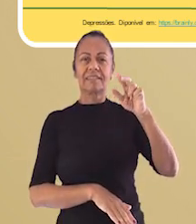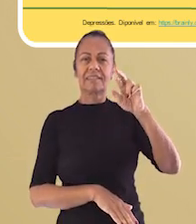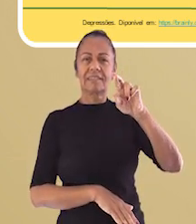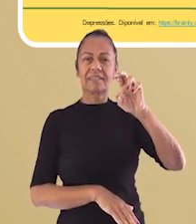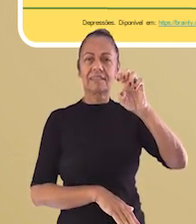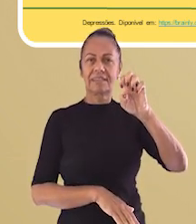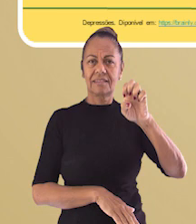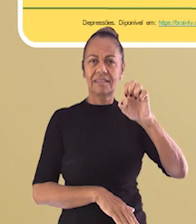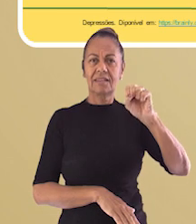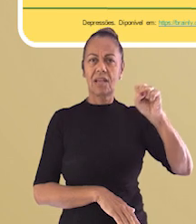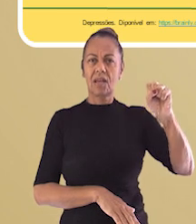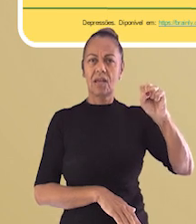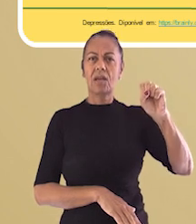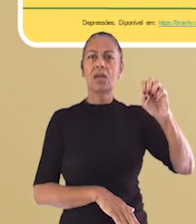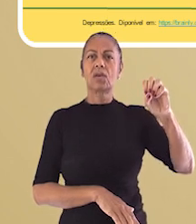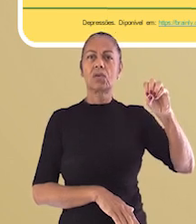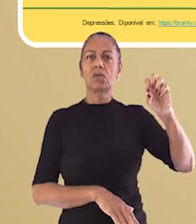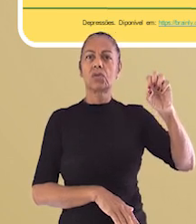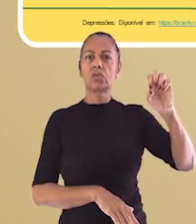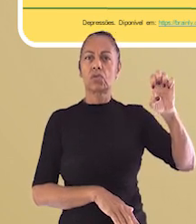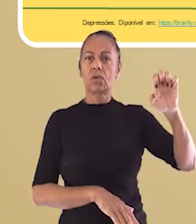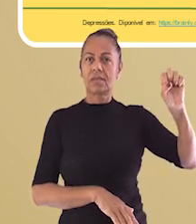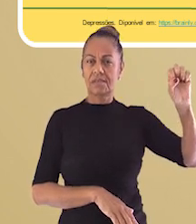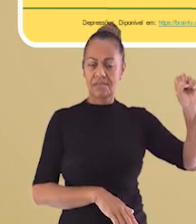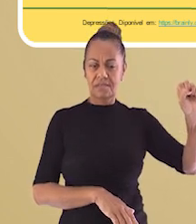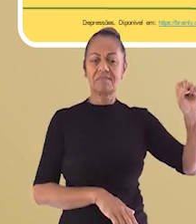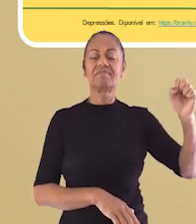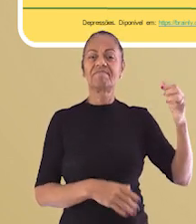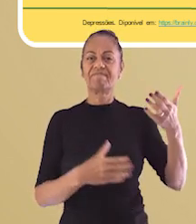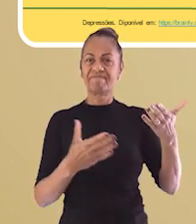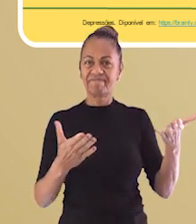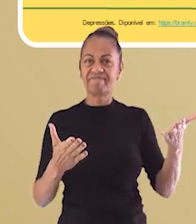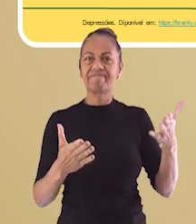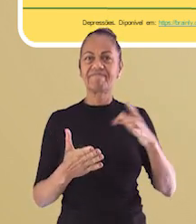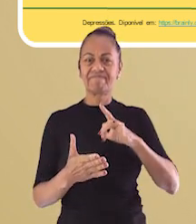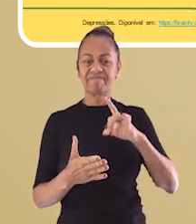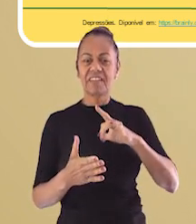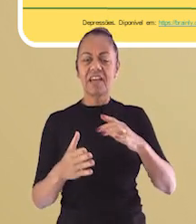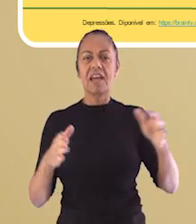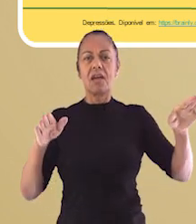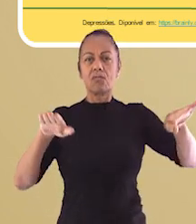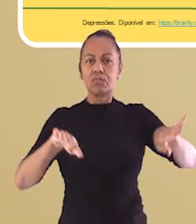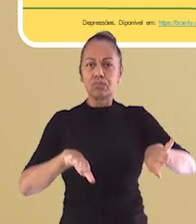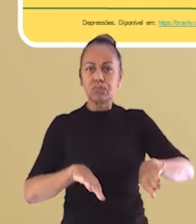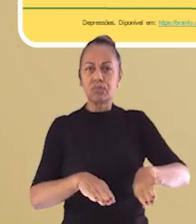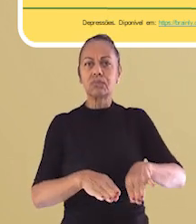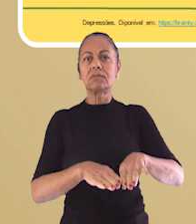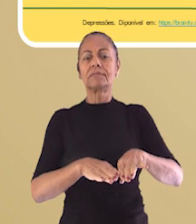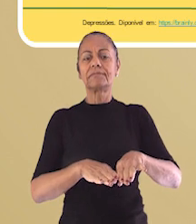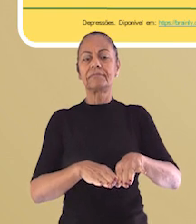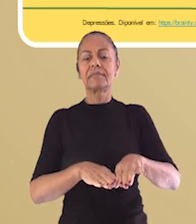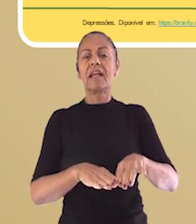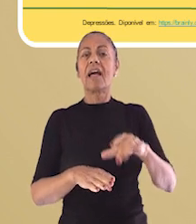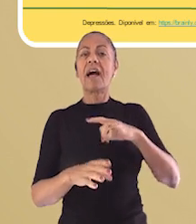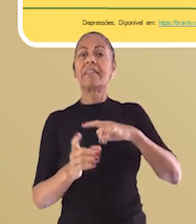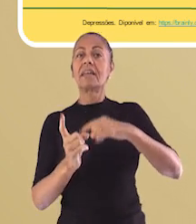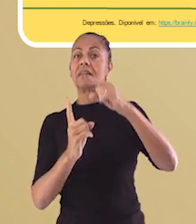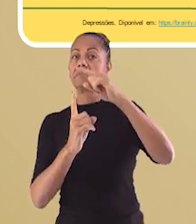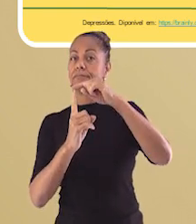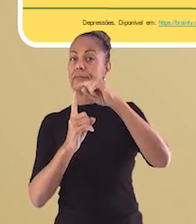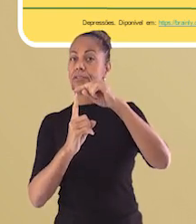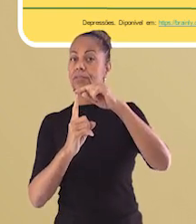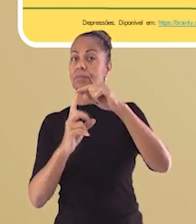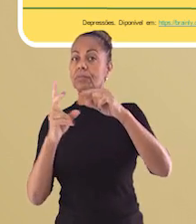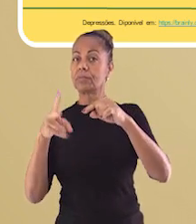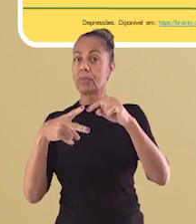entorno. Ou seja, há uma grande queda do terreno em relação ao que tem em sua volta. E aí existem dois